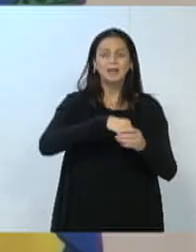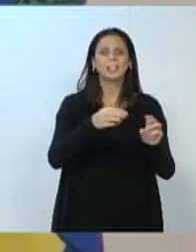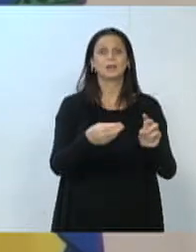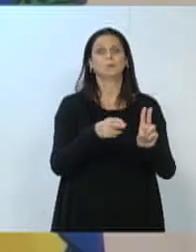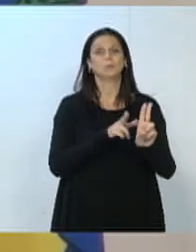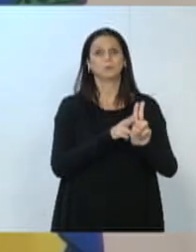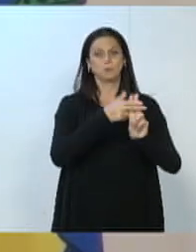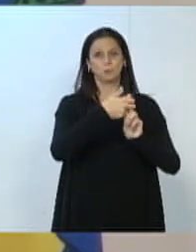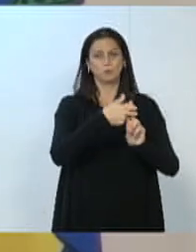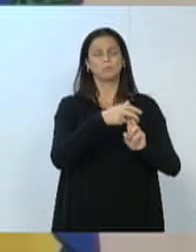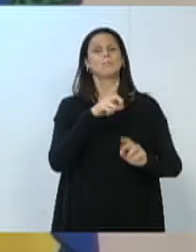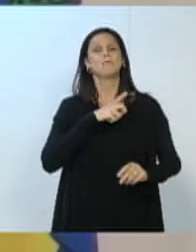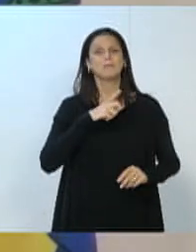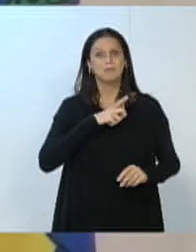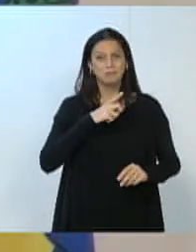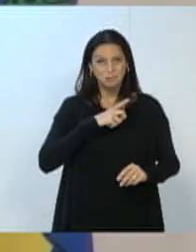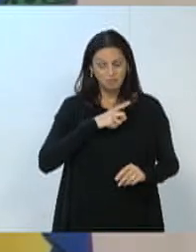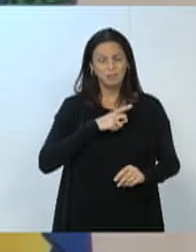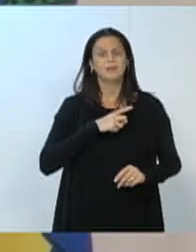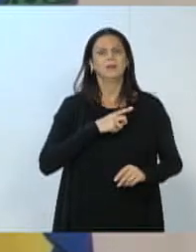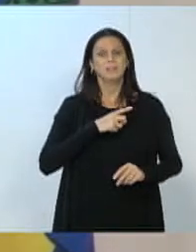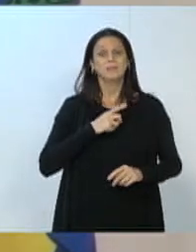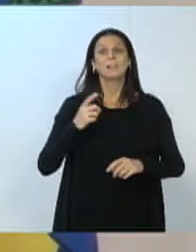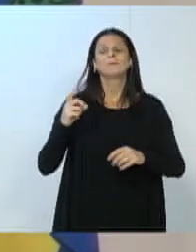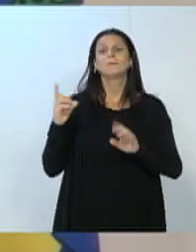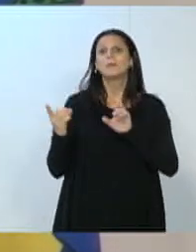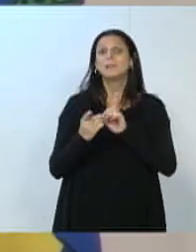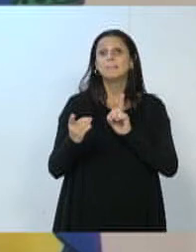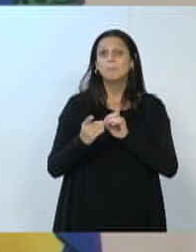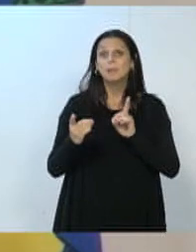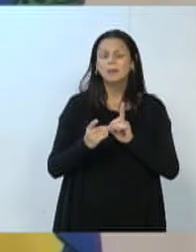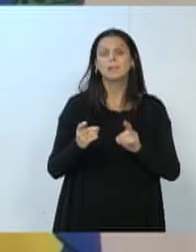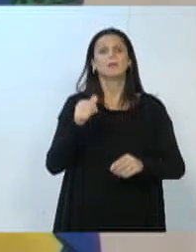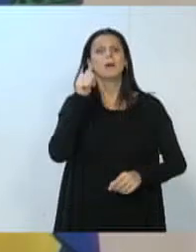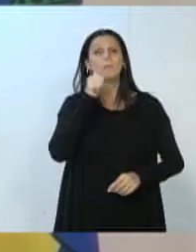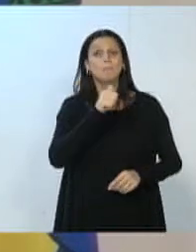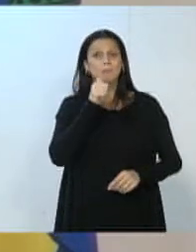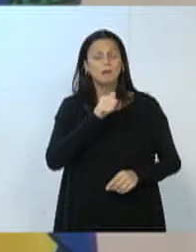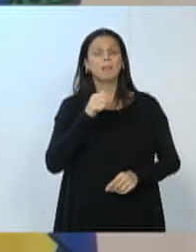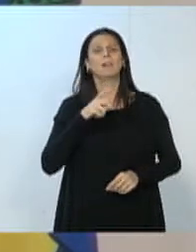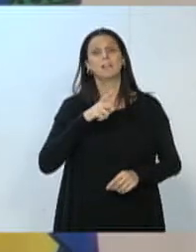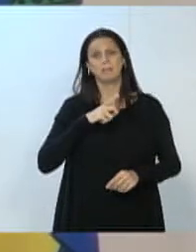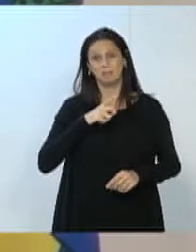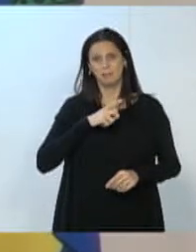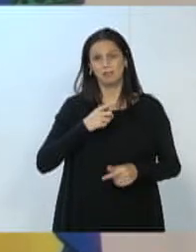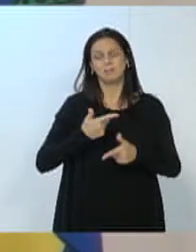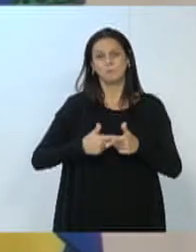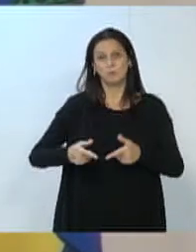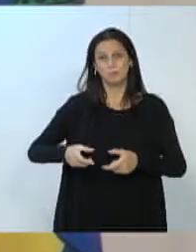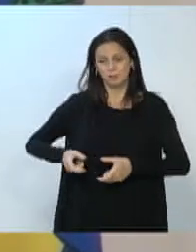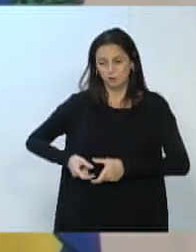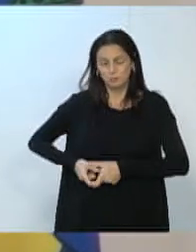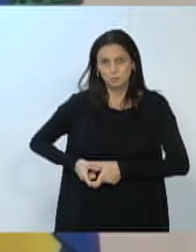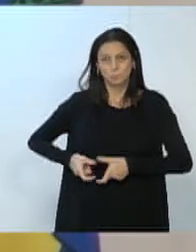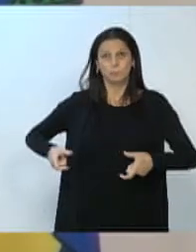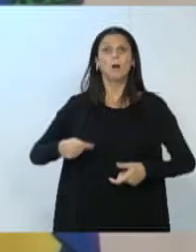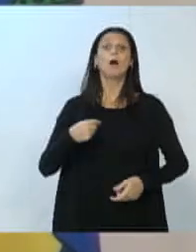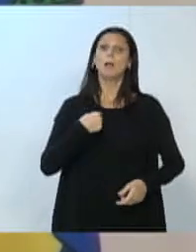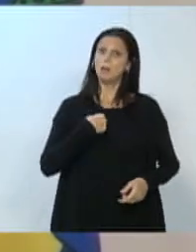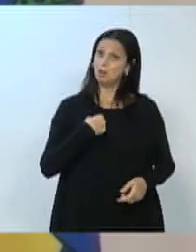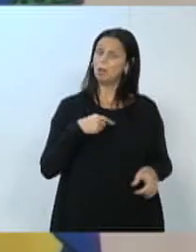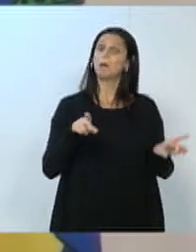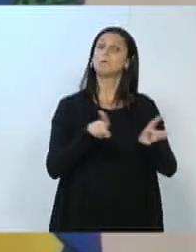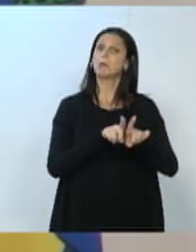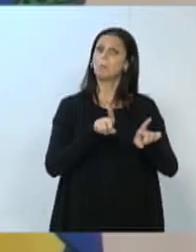endometriose o que acaba beneficiando tanto as mulheres que passam por esse problema Inclusive eu tenho endometriose e eu